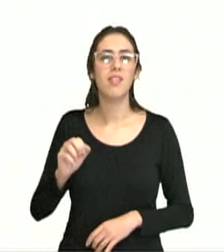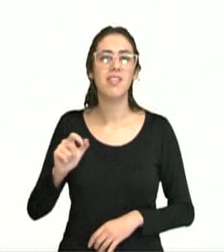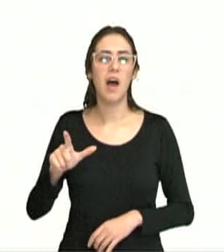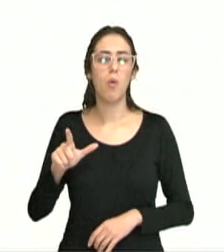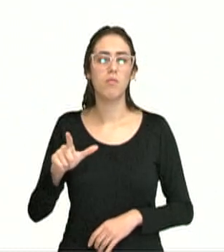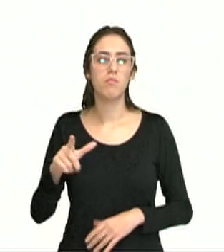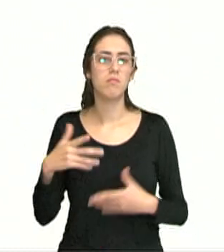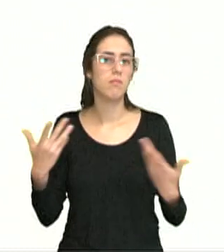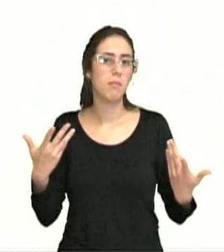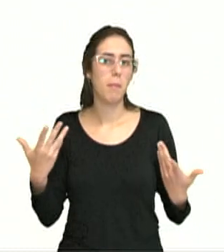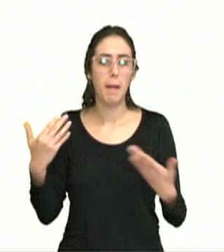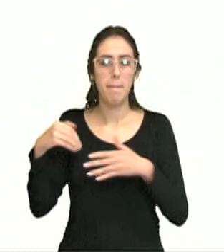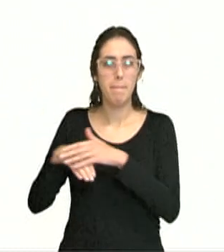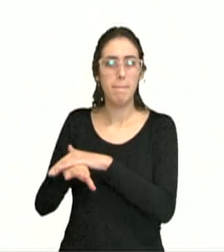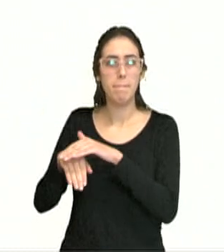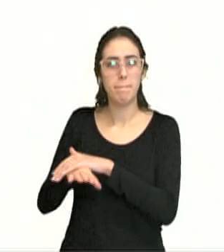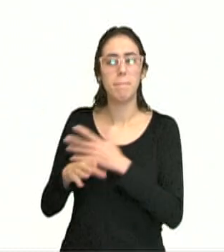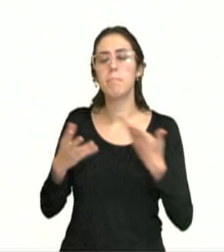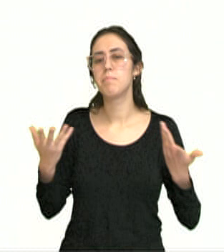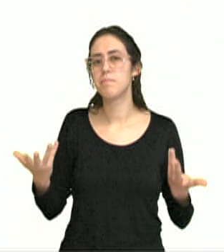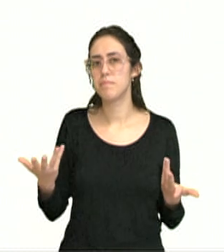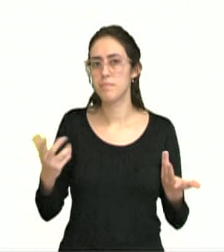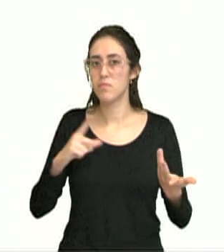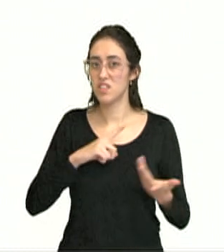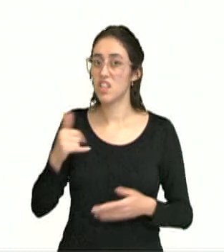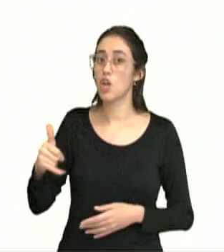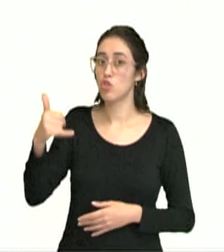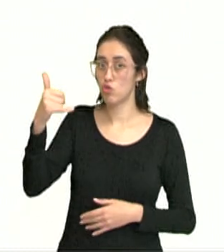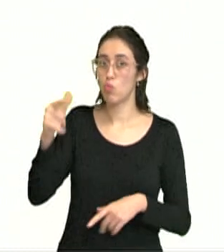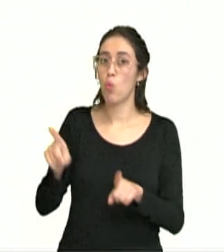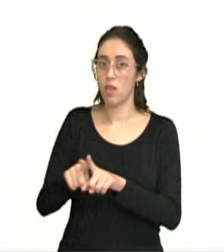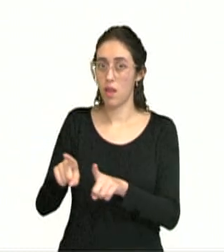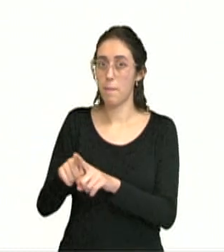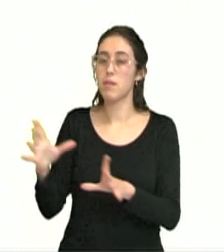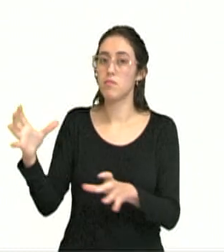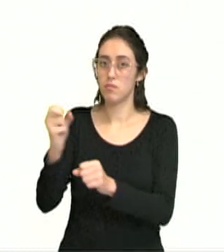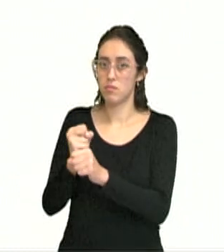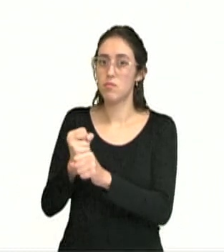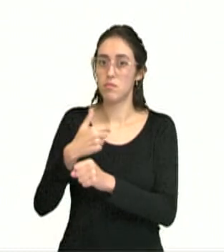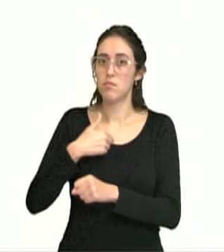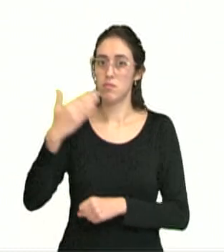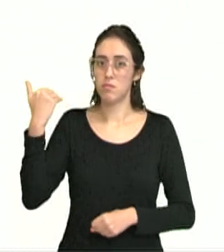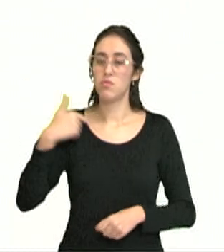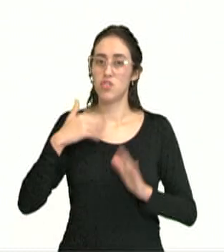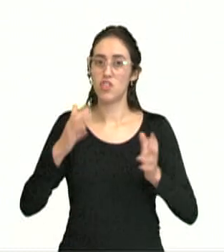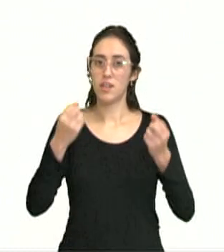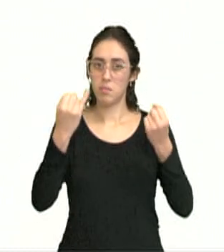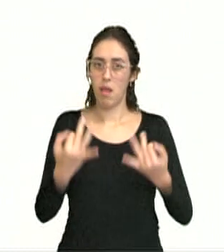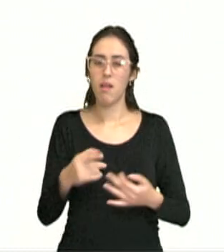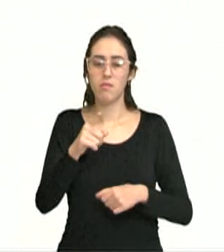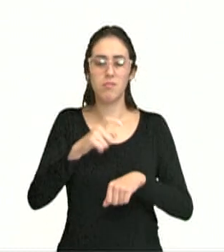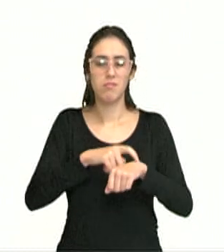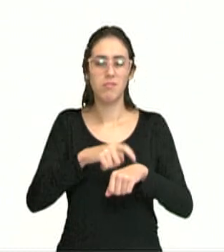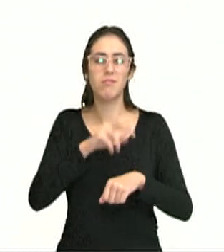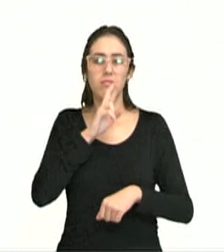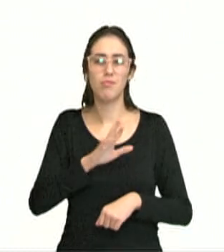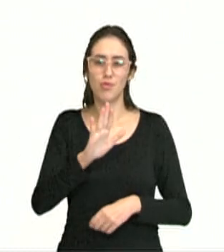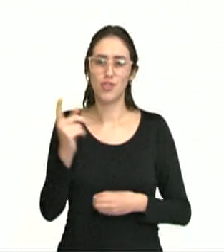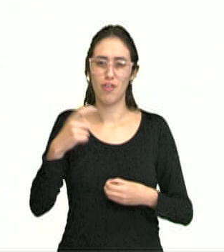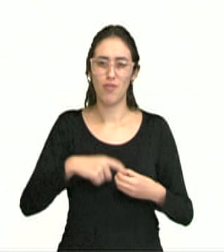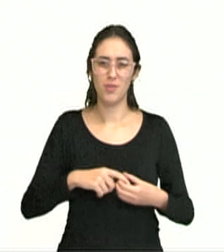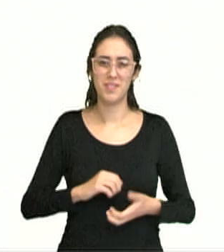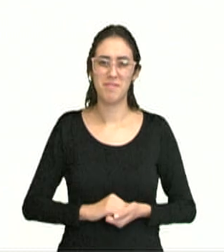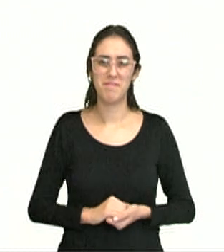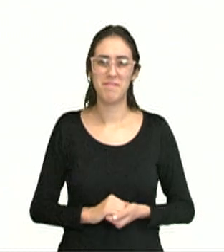tem baseado nas taxas de juros que a gente calculou lá no início do nosso vídeo? Um tempinho para vocês calcularem e já